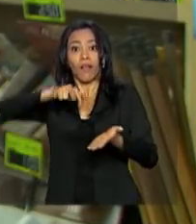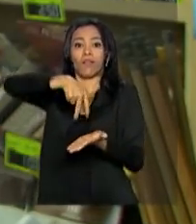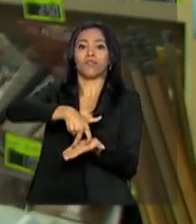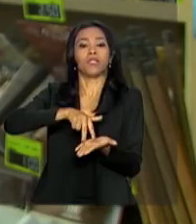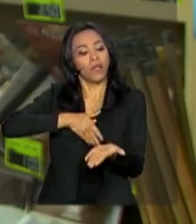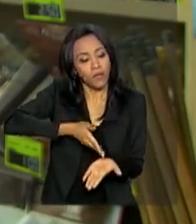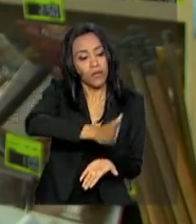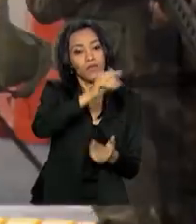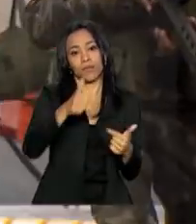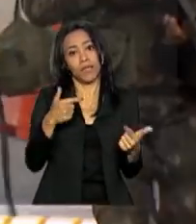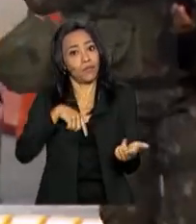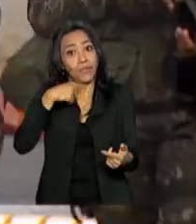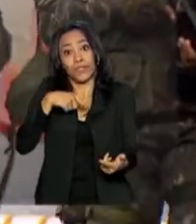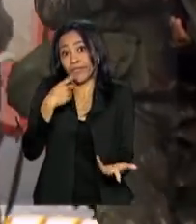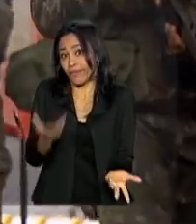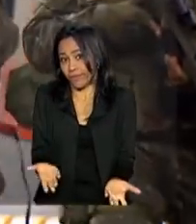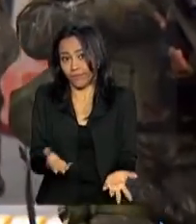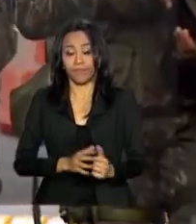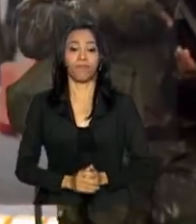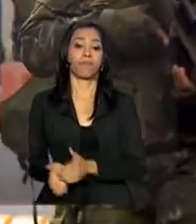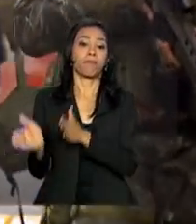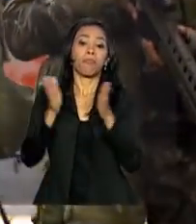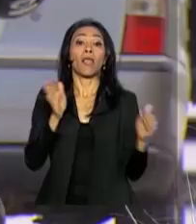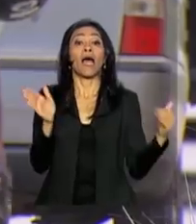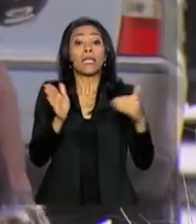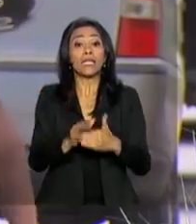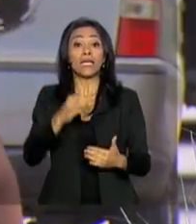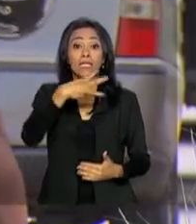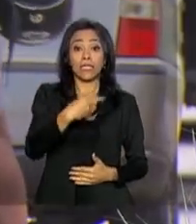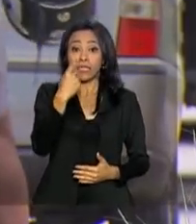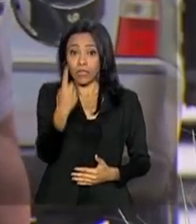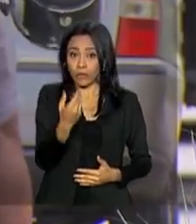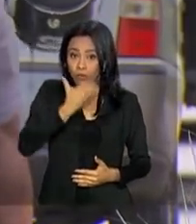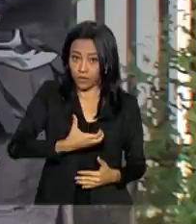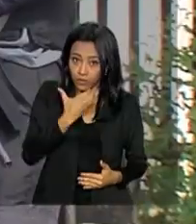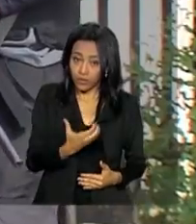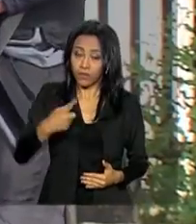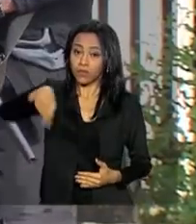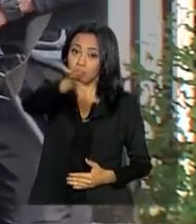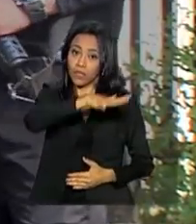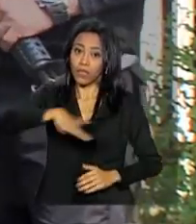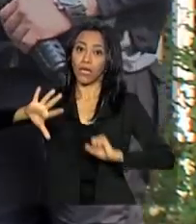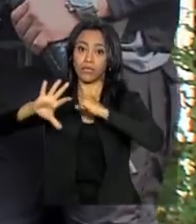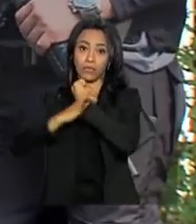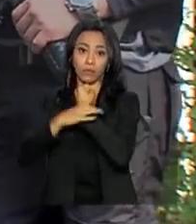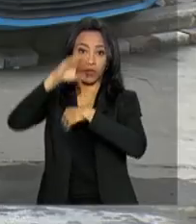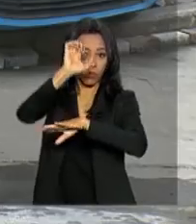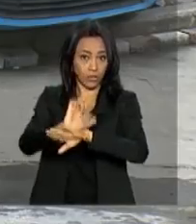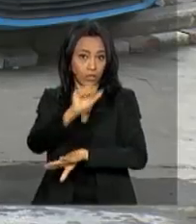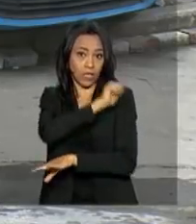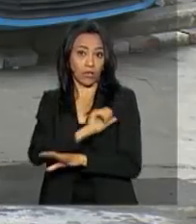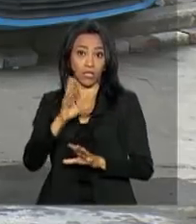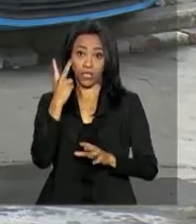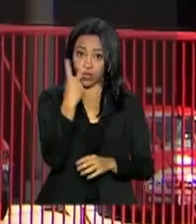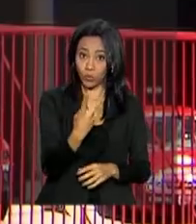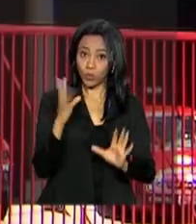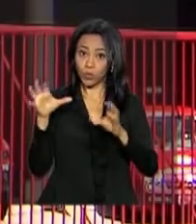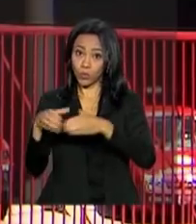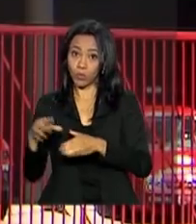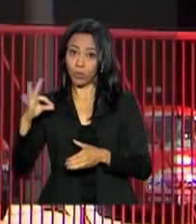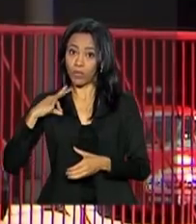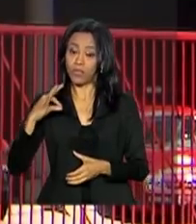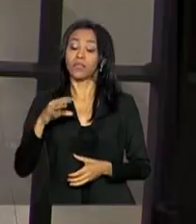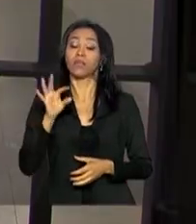não adianta. Pelo menos até 31 de dezembro, a Segurança Pública do Estado, que reúne as polícias civil e militar, o Corpo